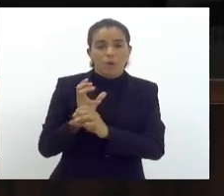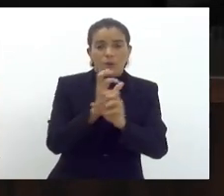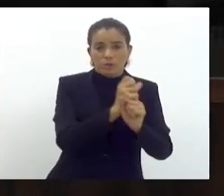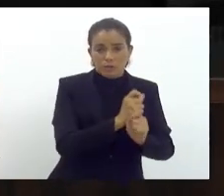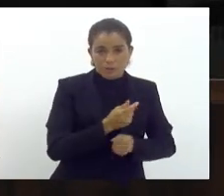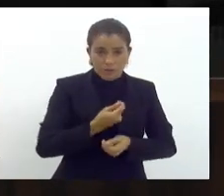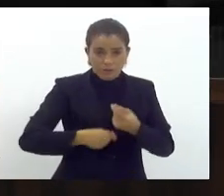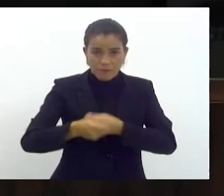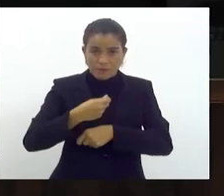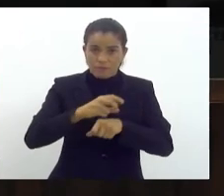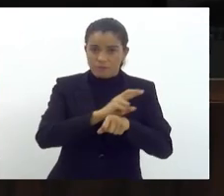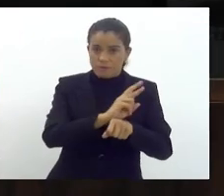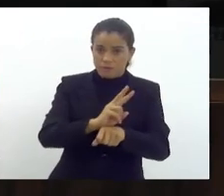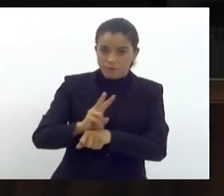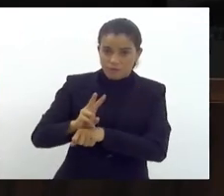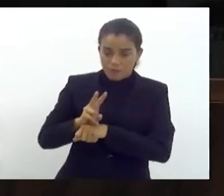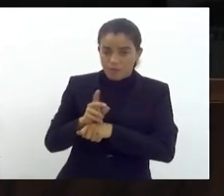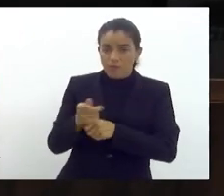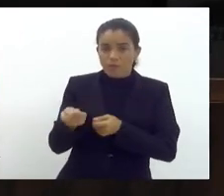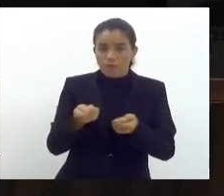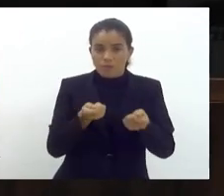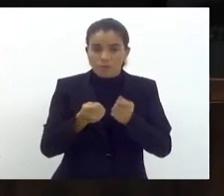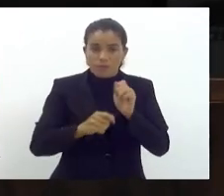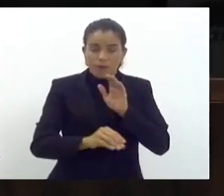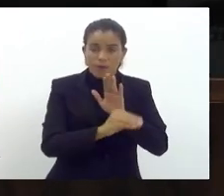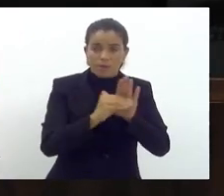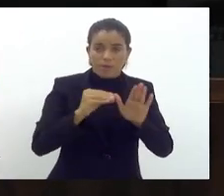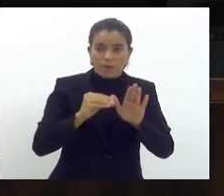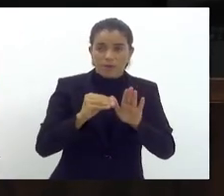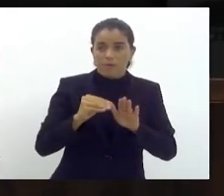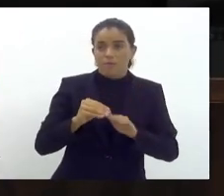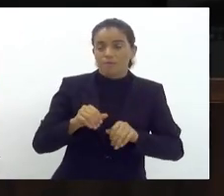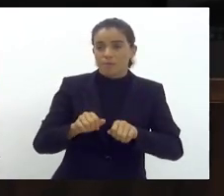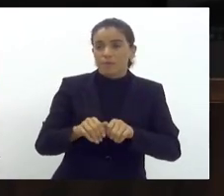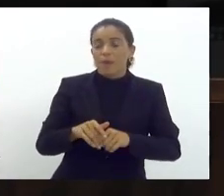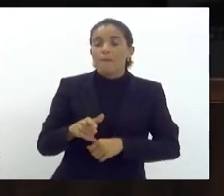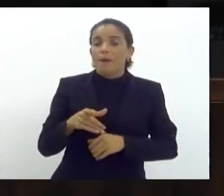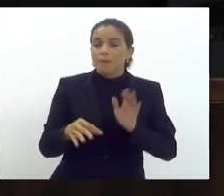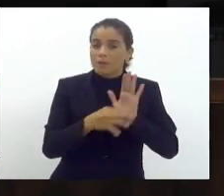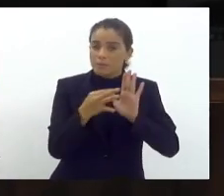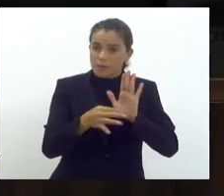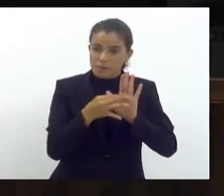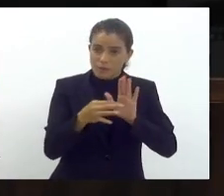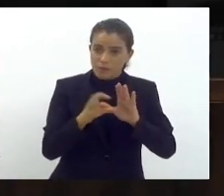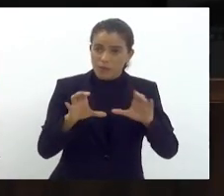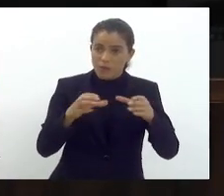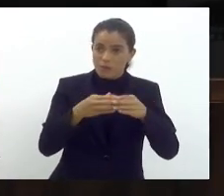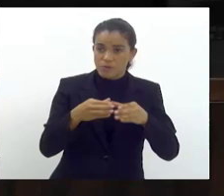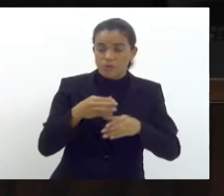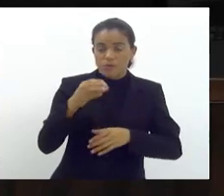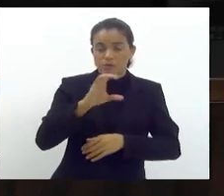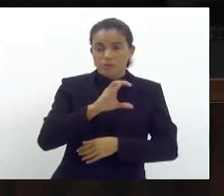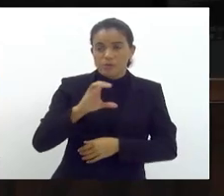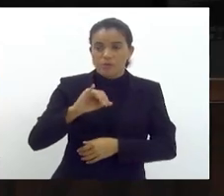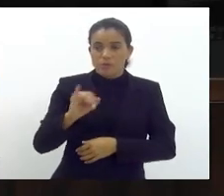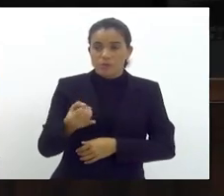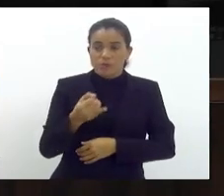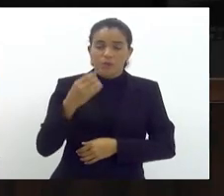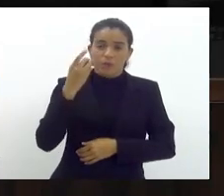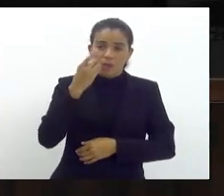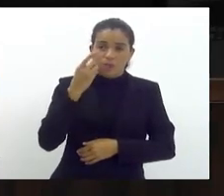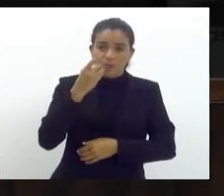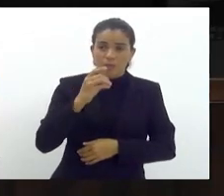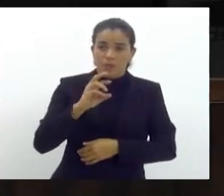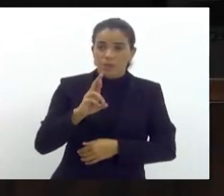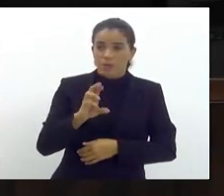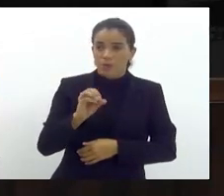Finanças fiscalização financeira e controle as emendas de plenário para emitir parecer pela comissão de constituição e justiça Deputado